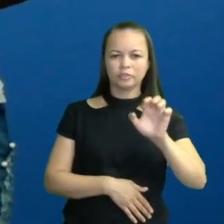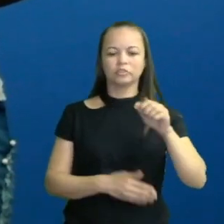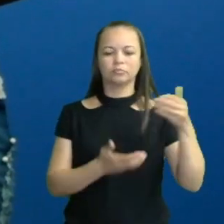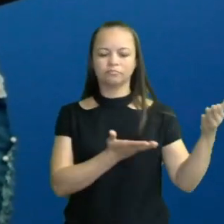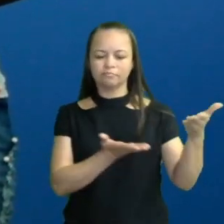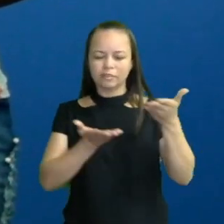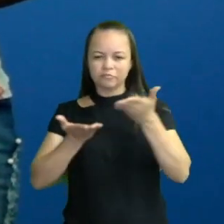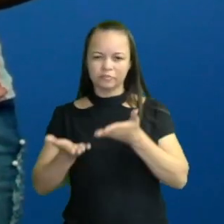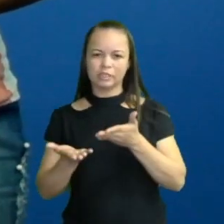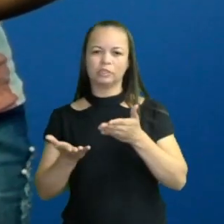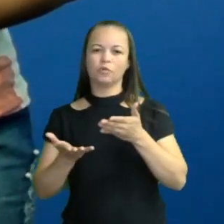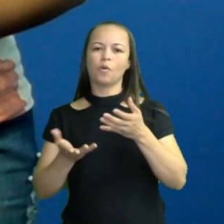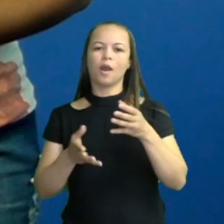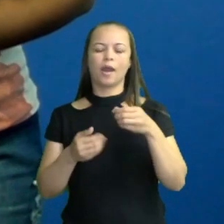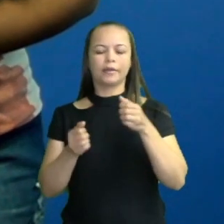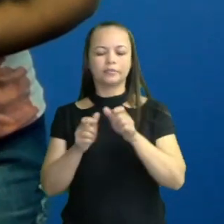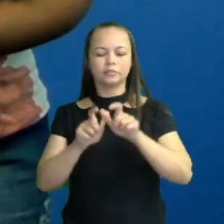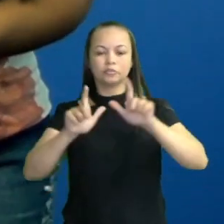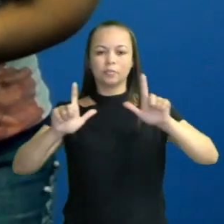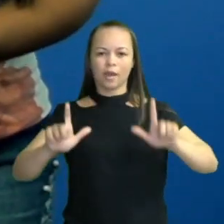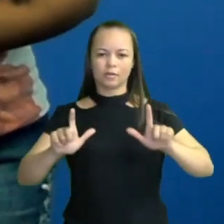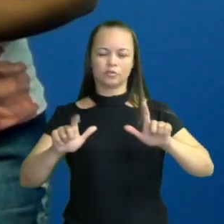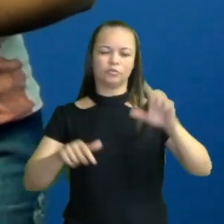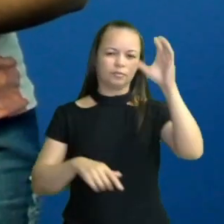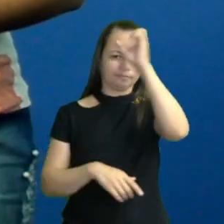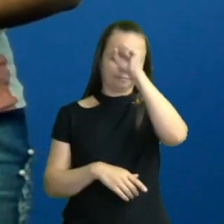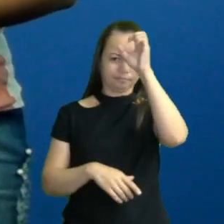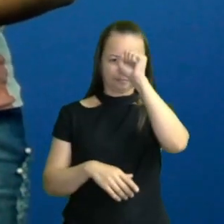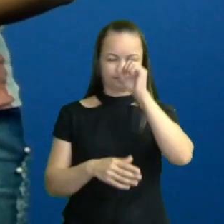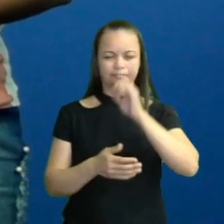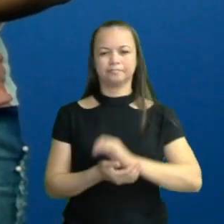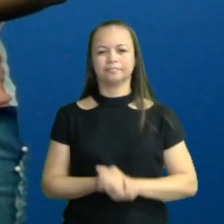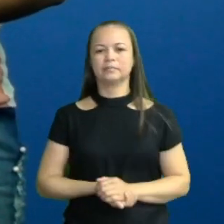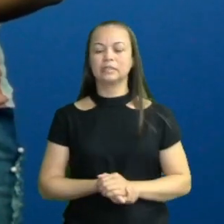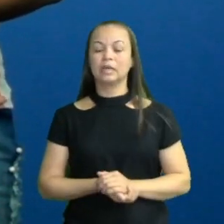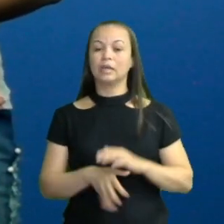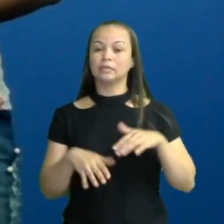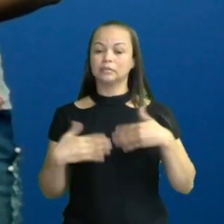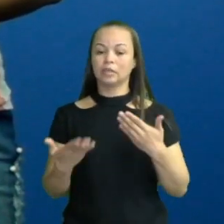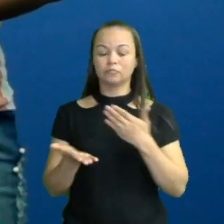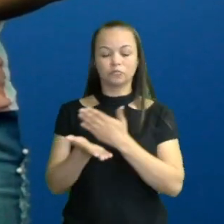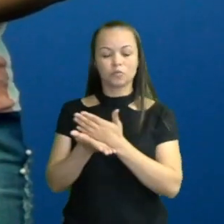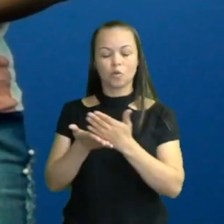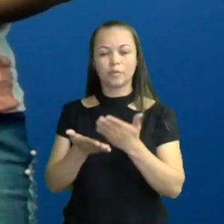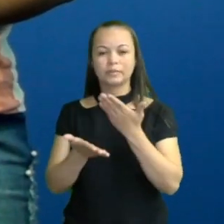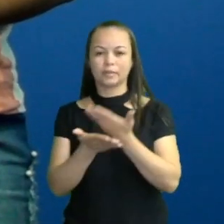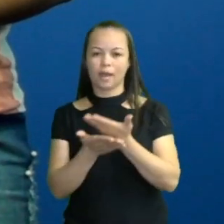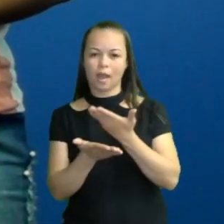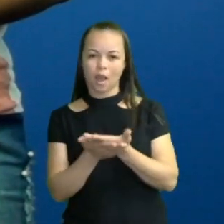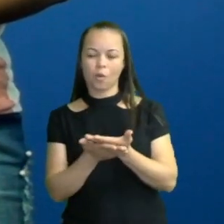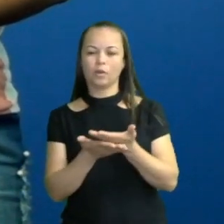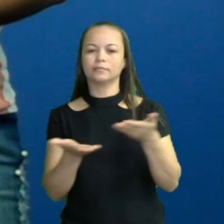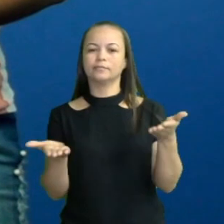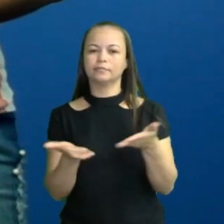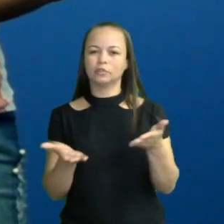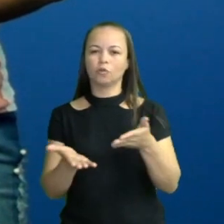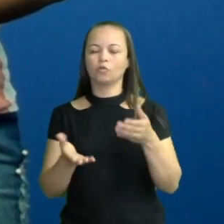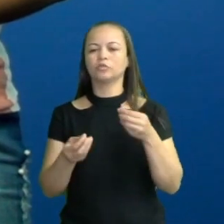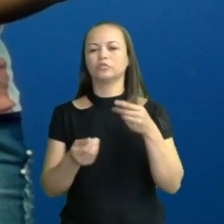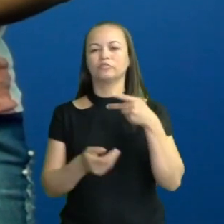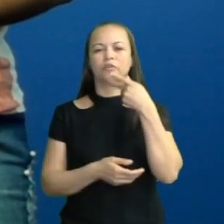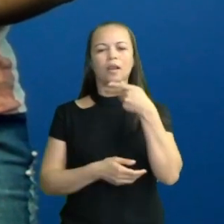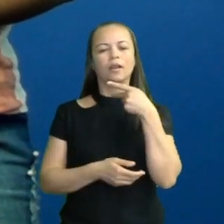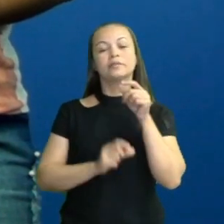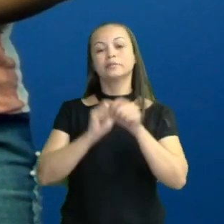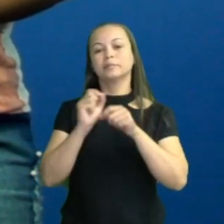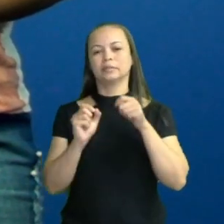aprendizagem. Então, gente, vamos começar a nossa aula de hoje falando um pouco sobre a higiene pessoal, que é